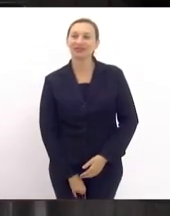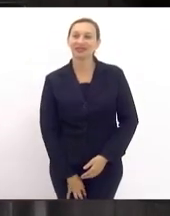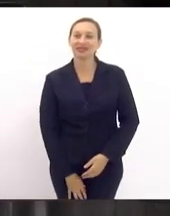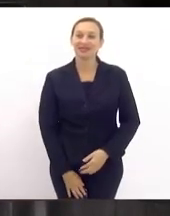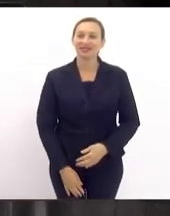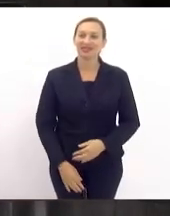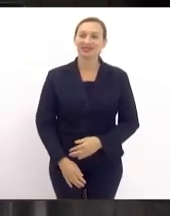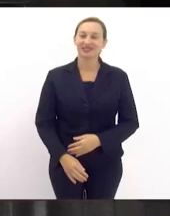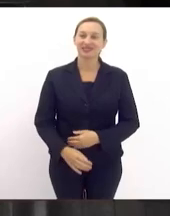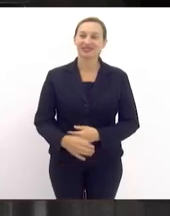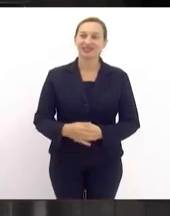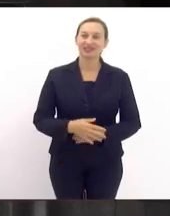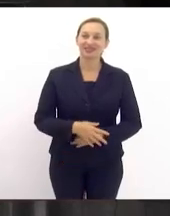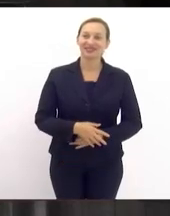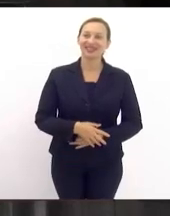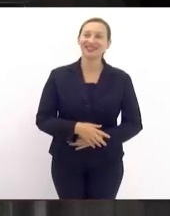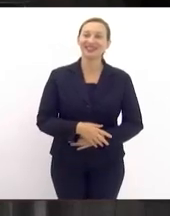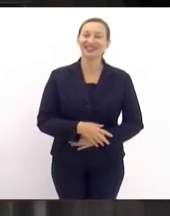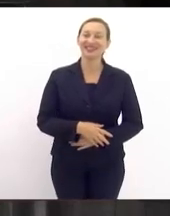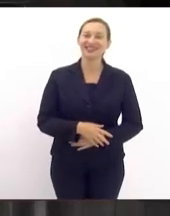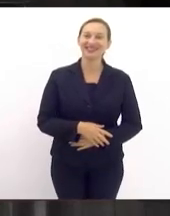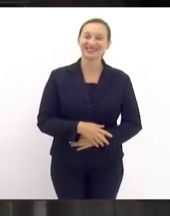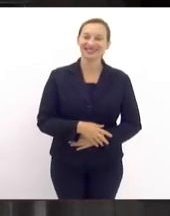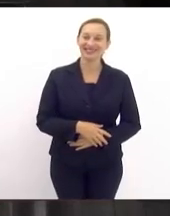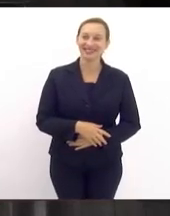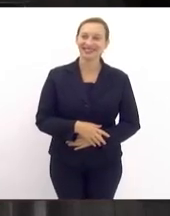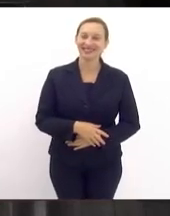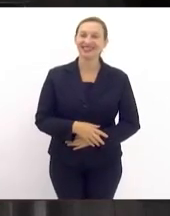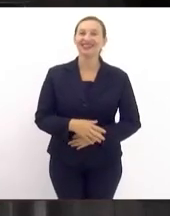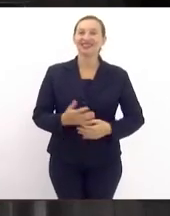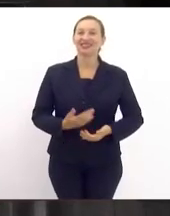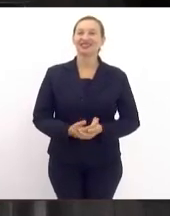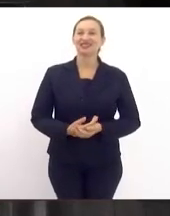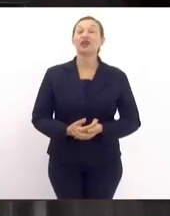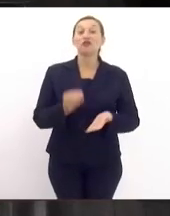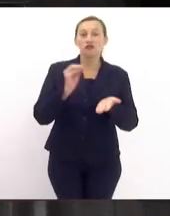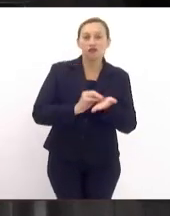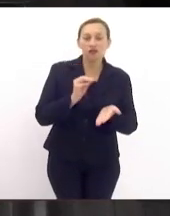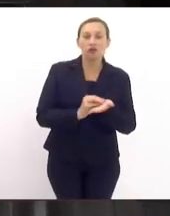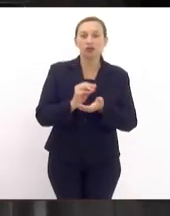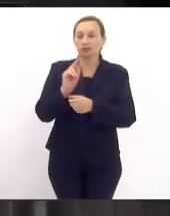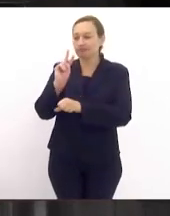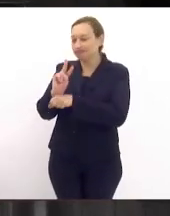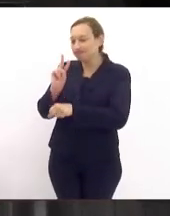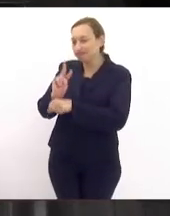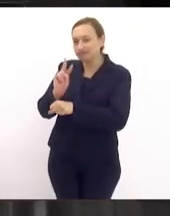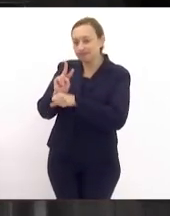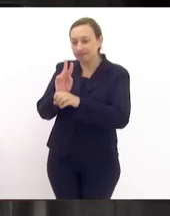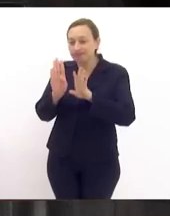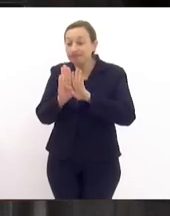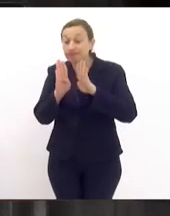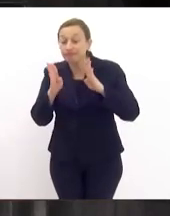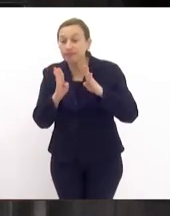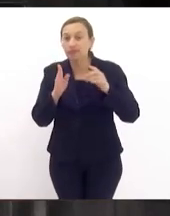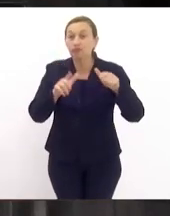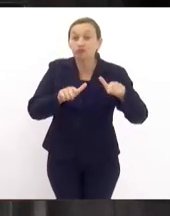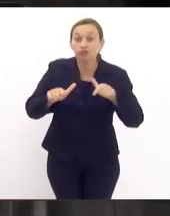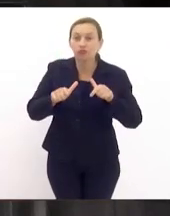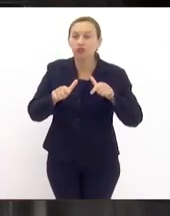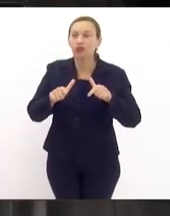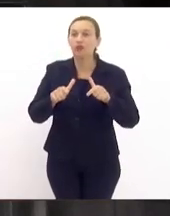mas de todo tipo de violência que acontece na escola. Mas falta porteiro, falta inspetor,